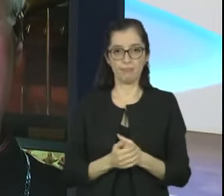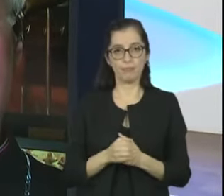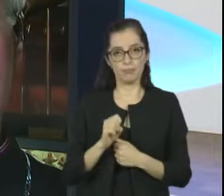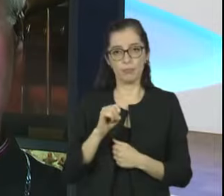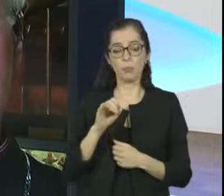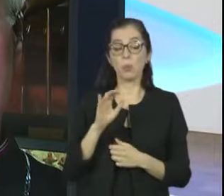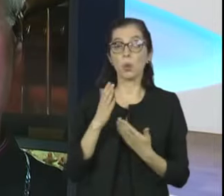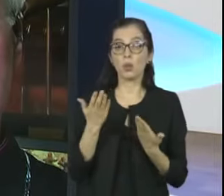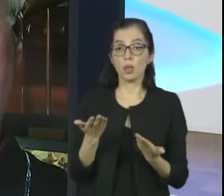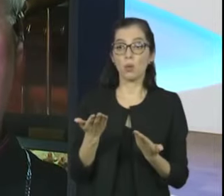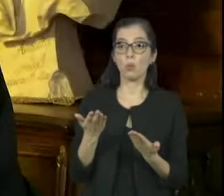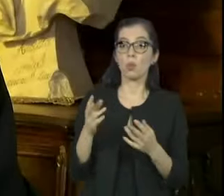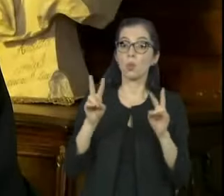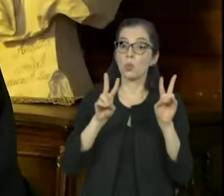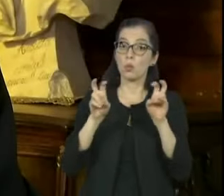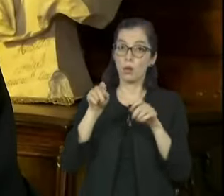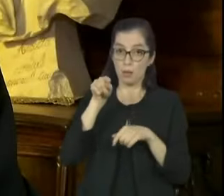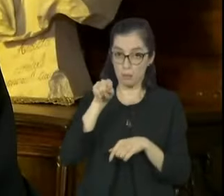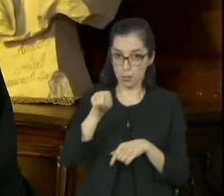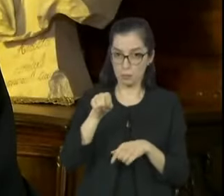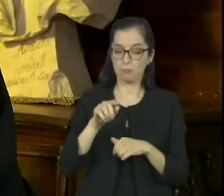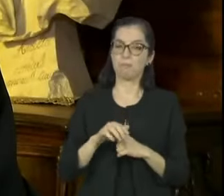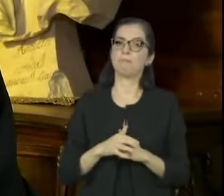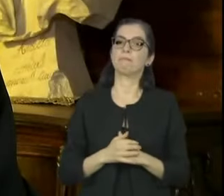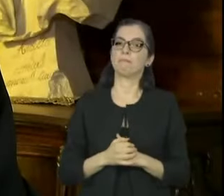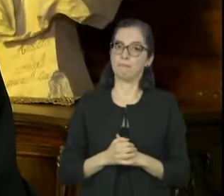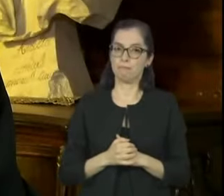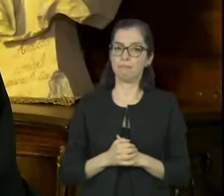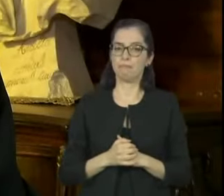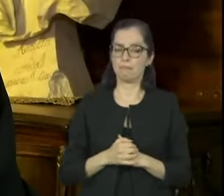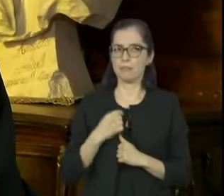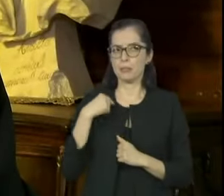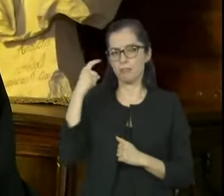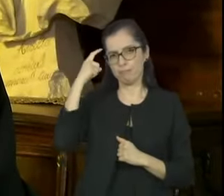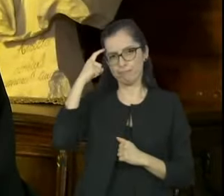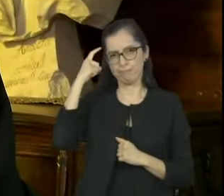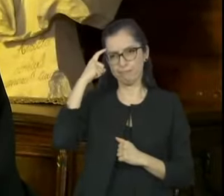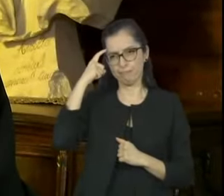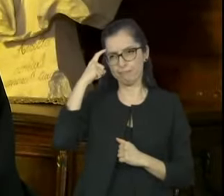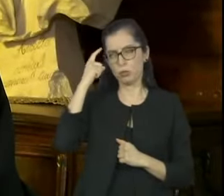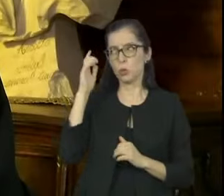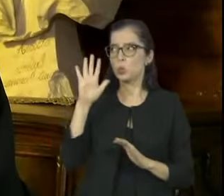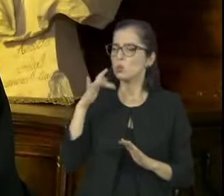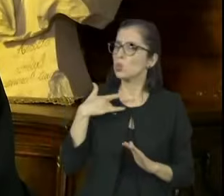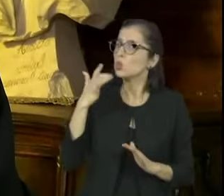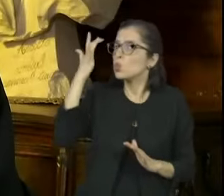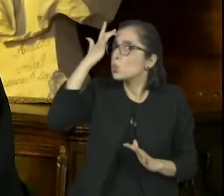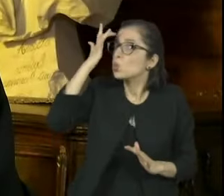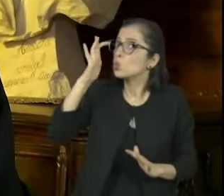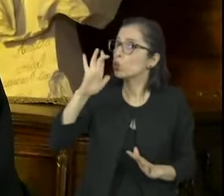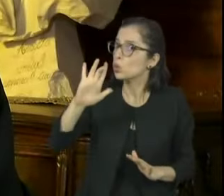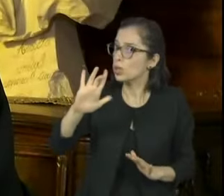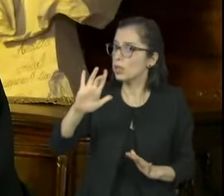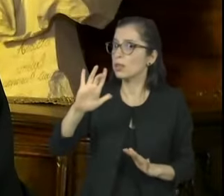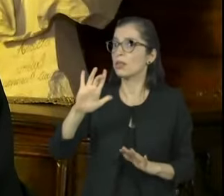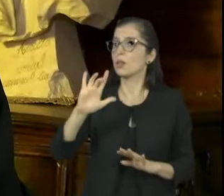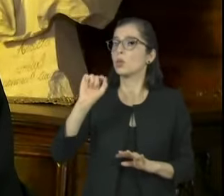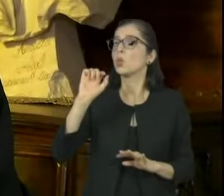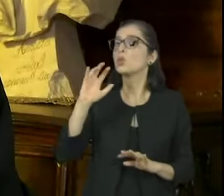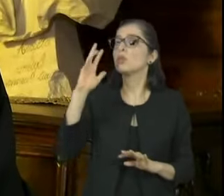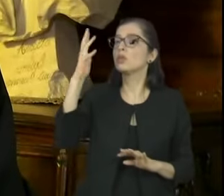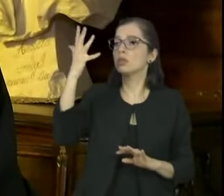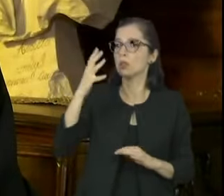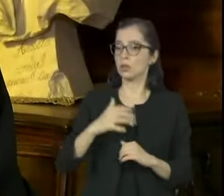das questões agora eu não tenho conhecimento do que aconteceu no caso de de